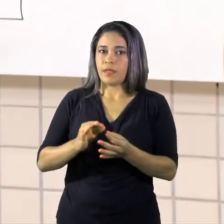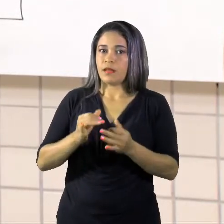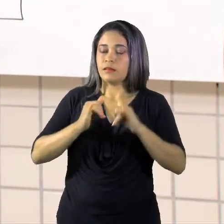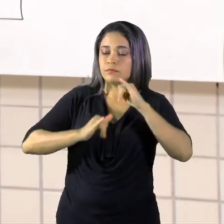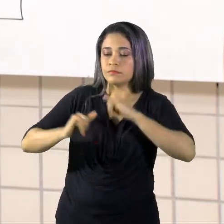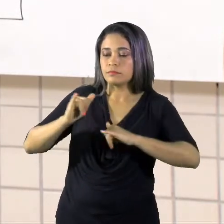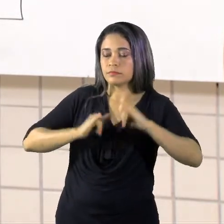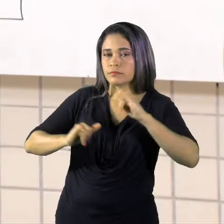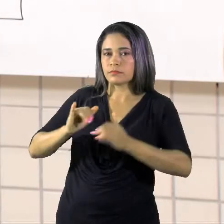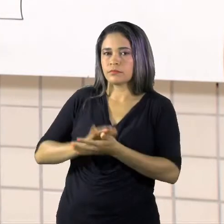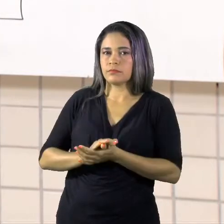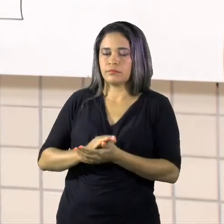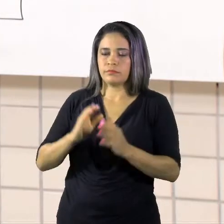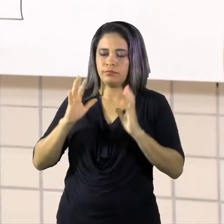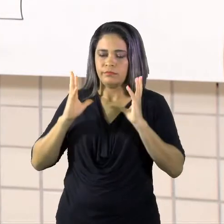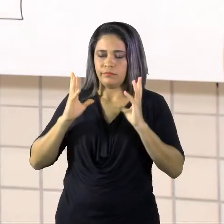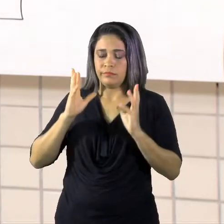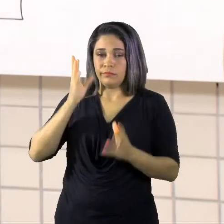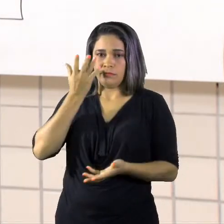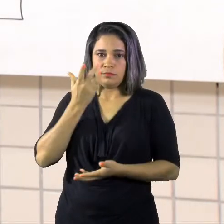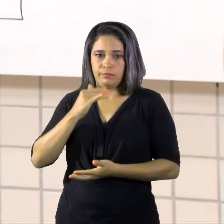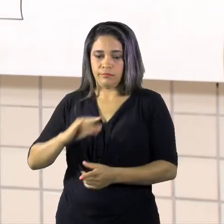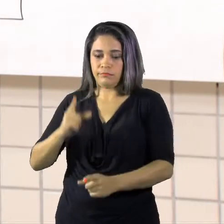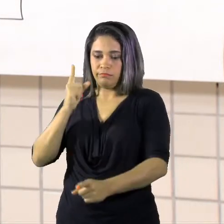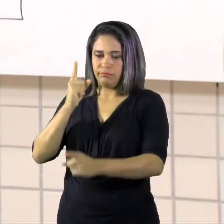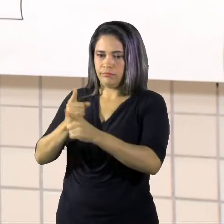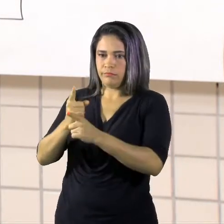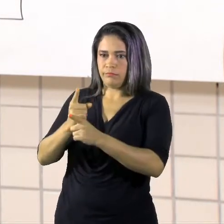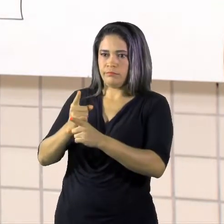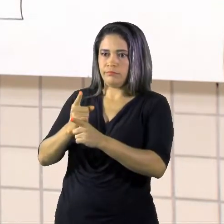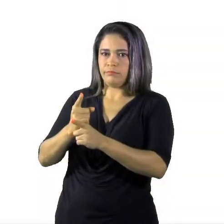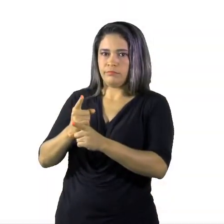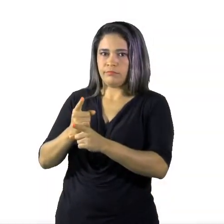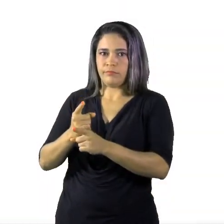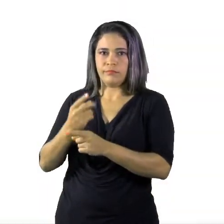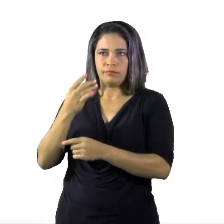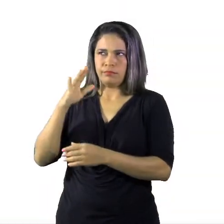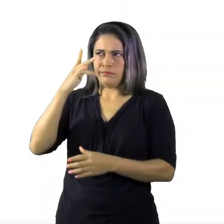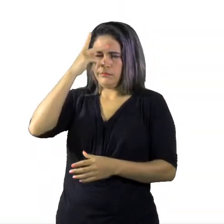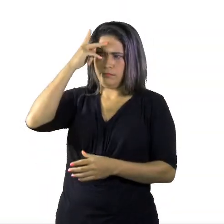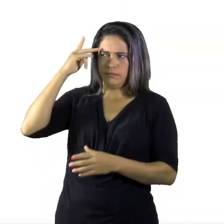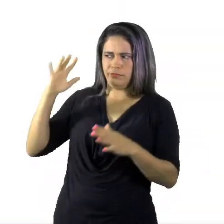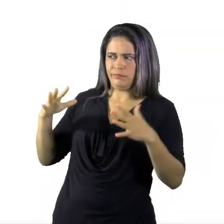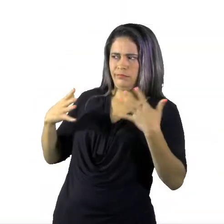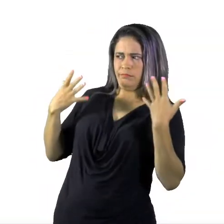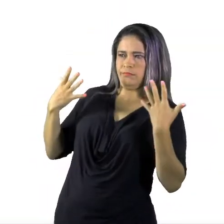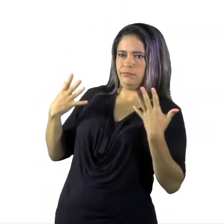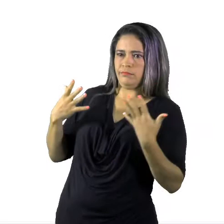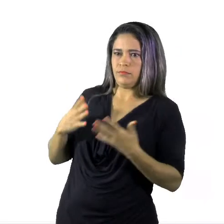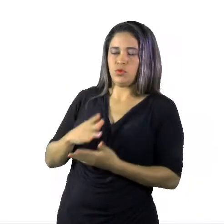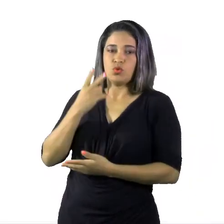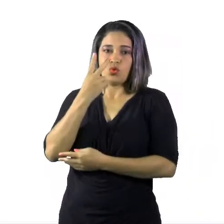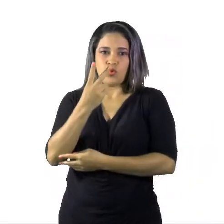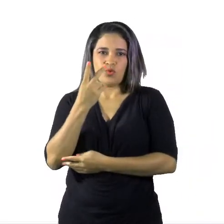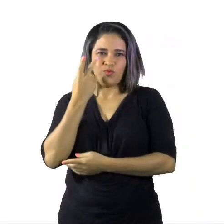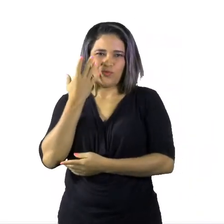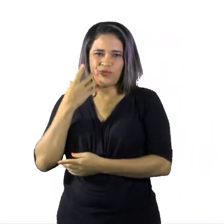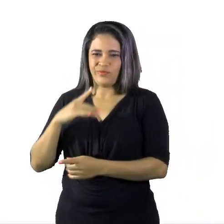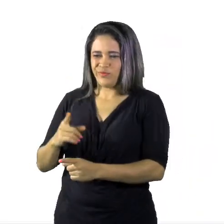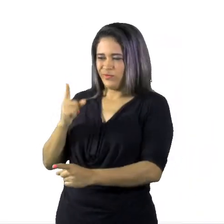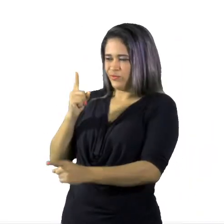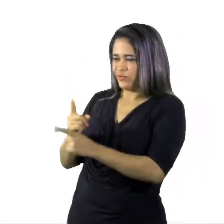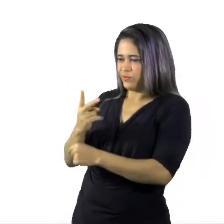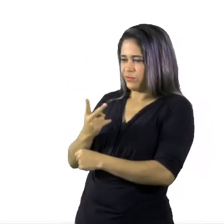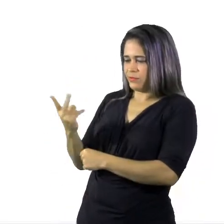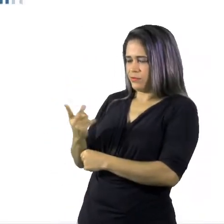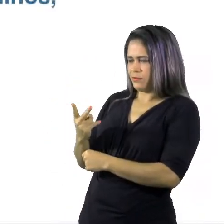reencontram e internautas reagem. Ninguém nasce racista. 2 crianças de 2 anos se reencontraram na tarde do